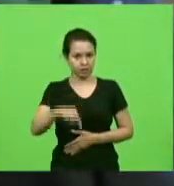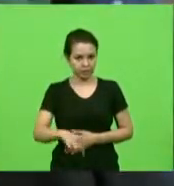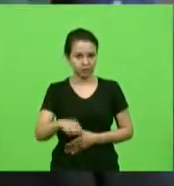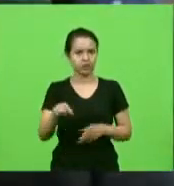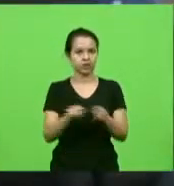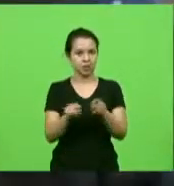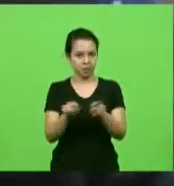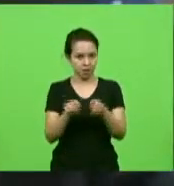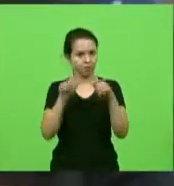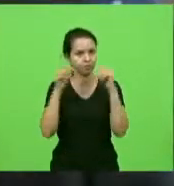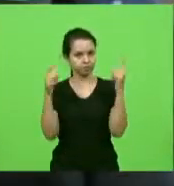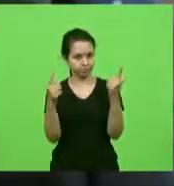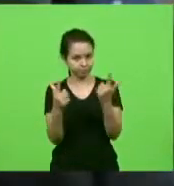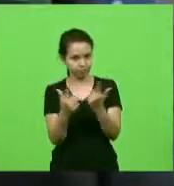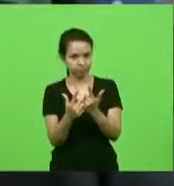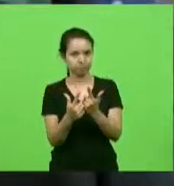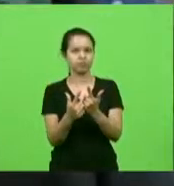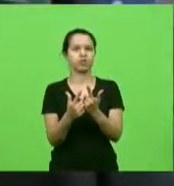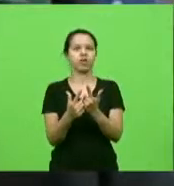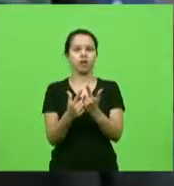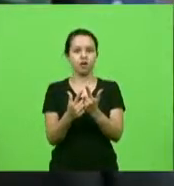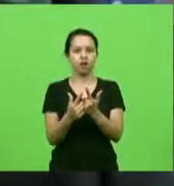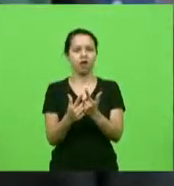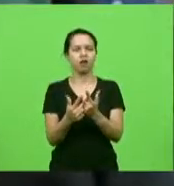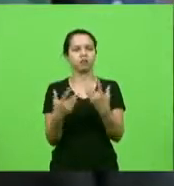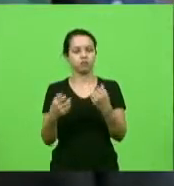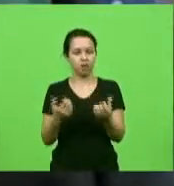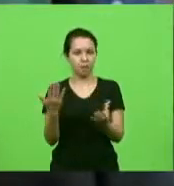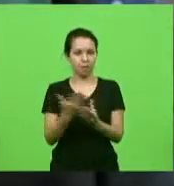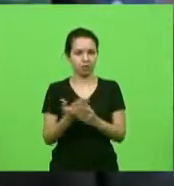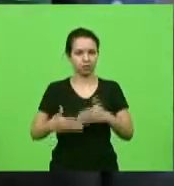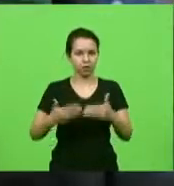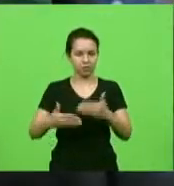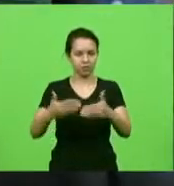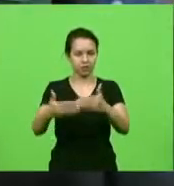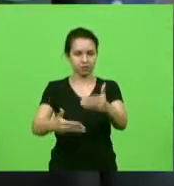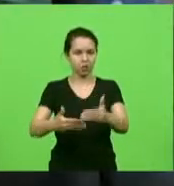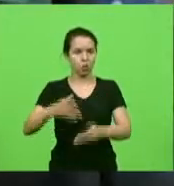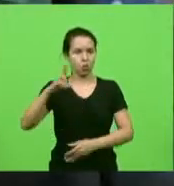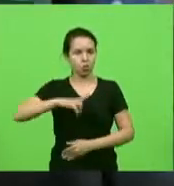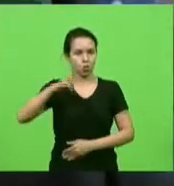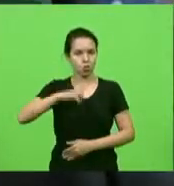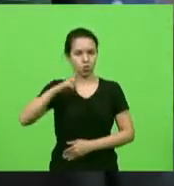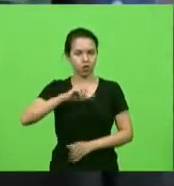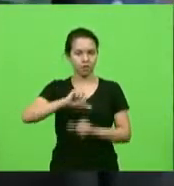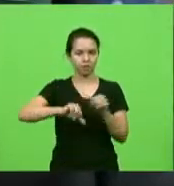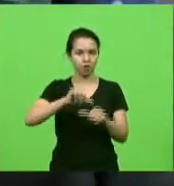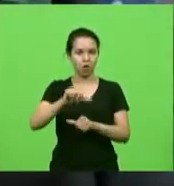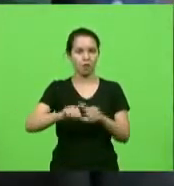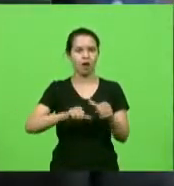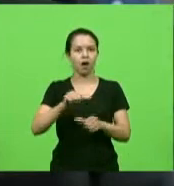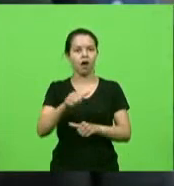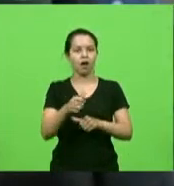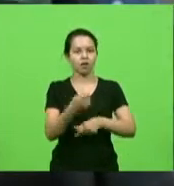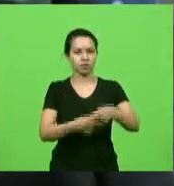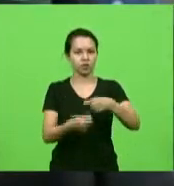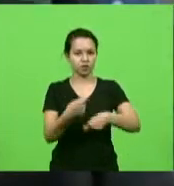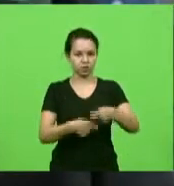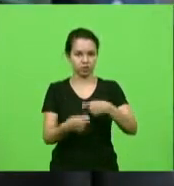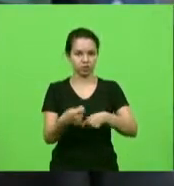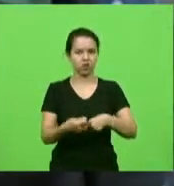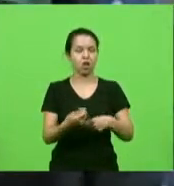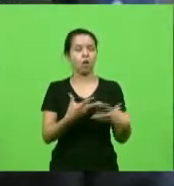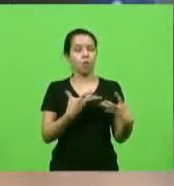Legislativa, aportou para a tramitação e regime de urgência a denominada reforma administrativa, que foi